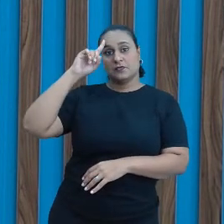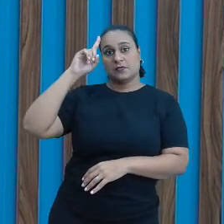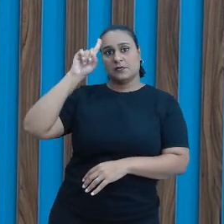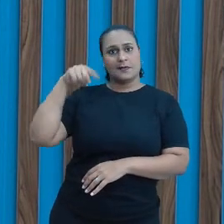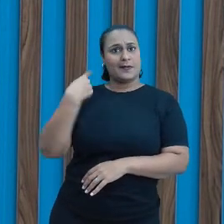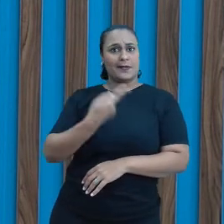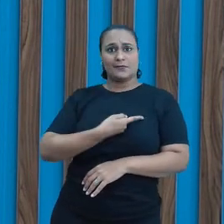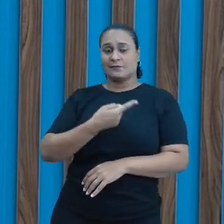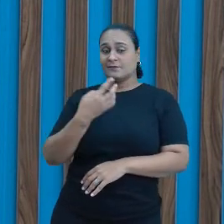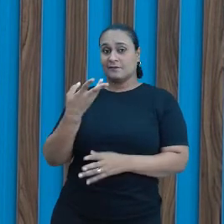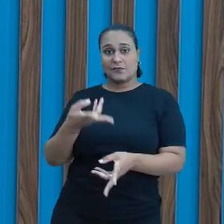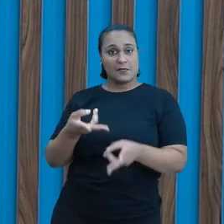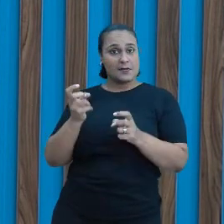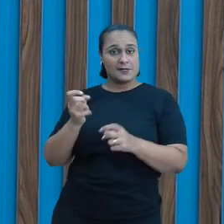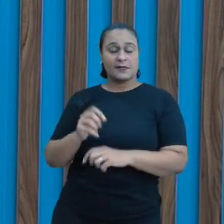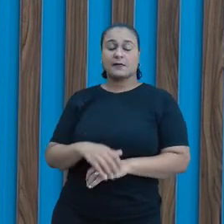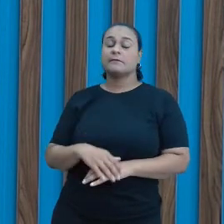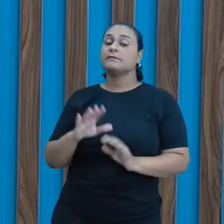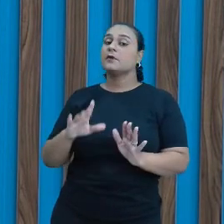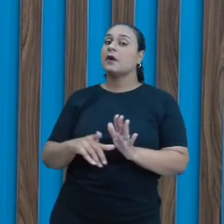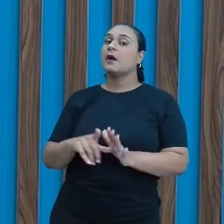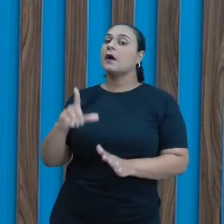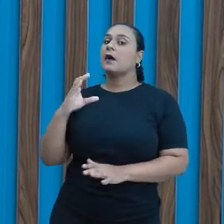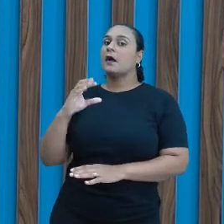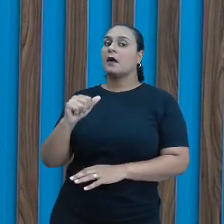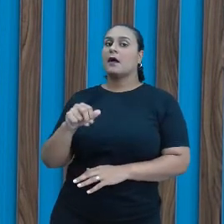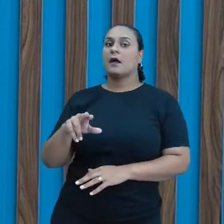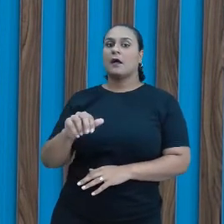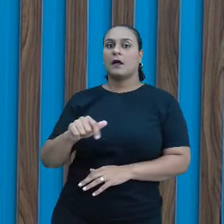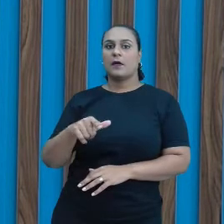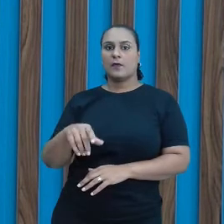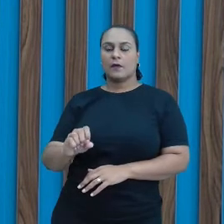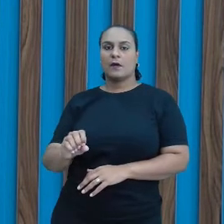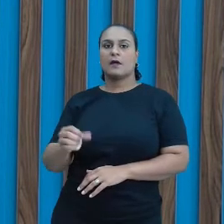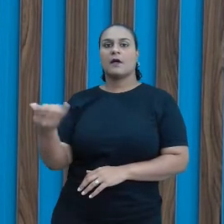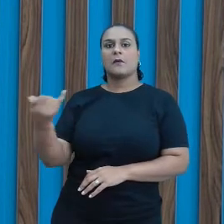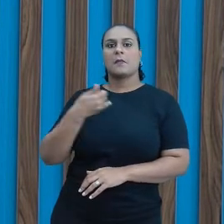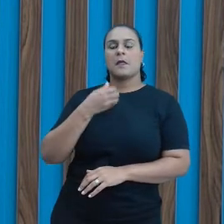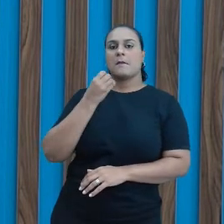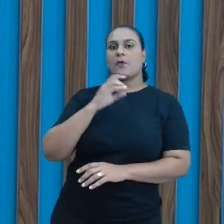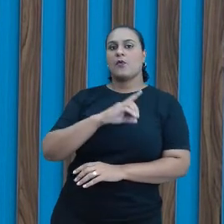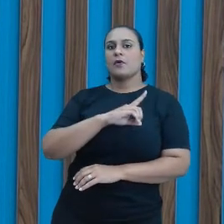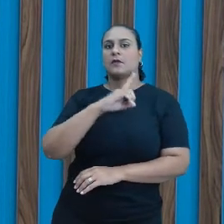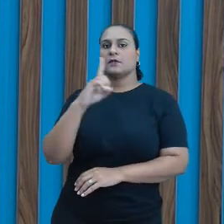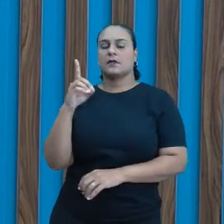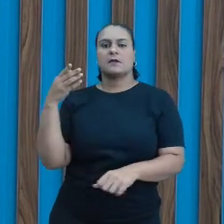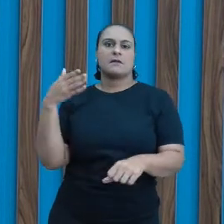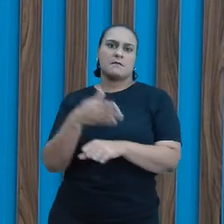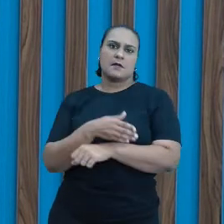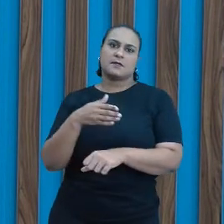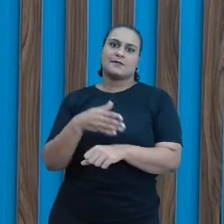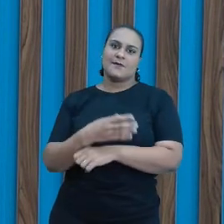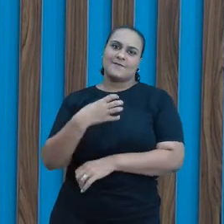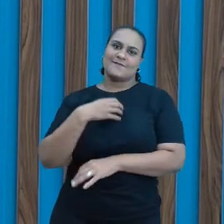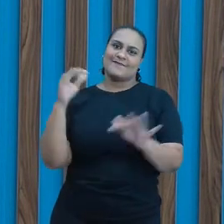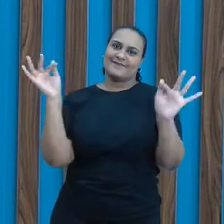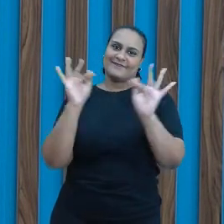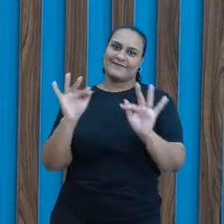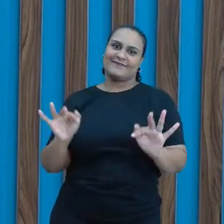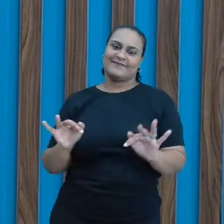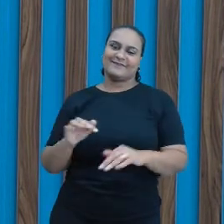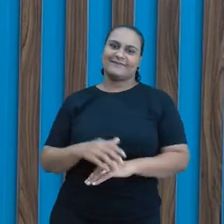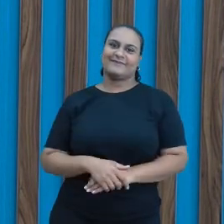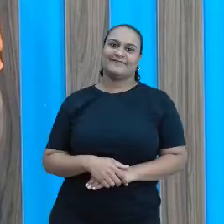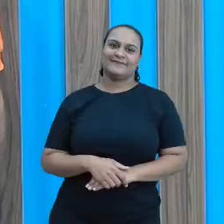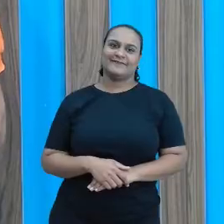aqui para Tiago. Antes disso, o Cauã acabou de chegar dando um bom dia para a gente tem mais uma participação participação aqui, o que deixa a gente bem feliz, tá certo? Vai